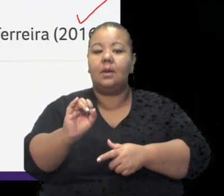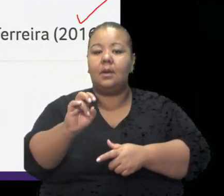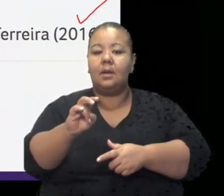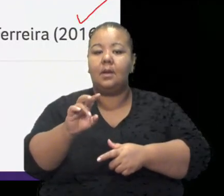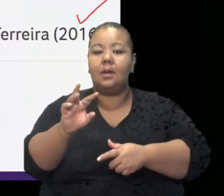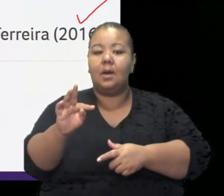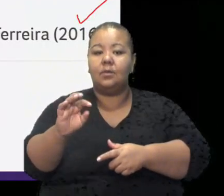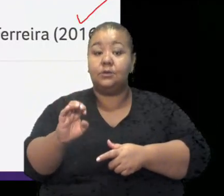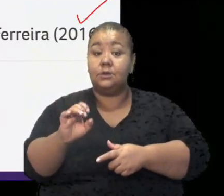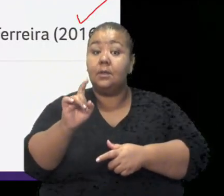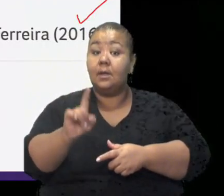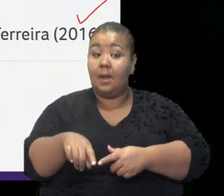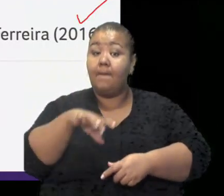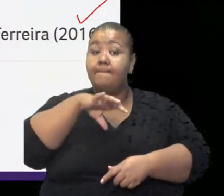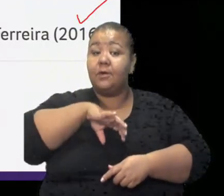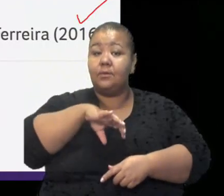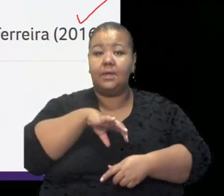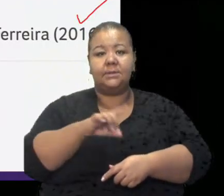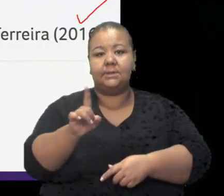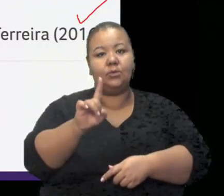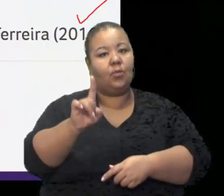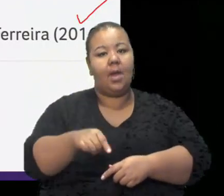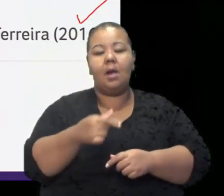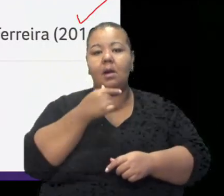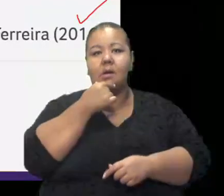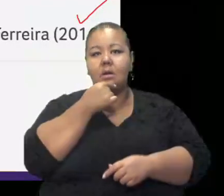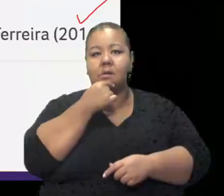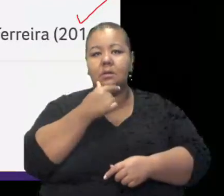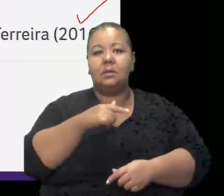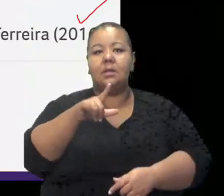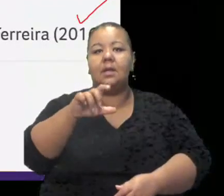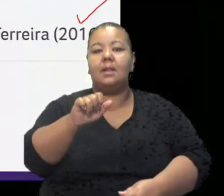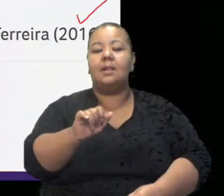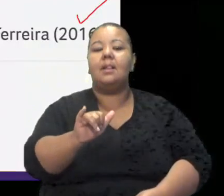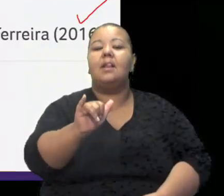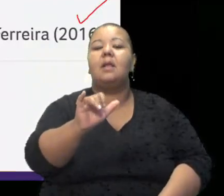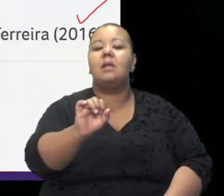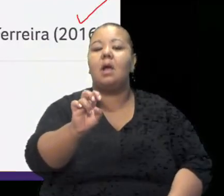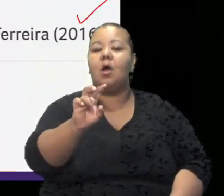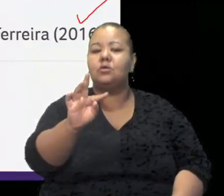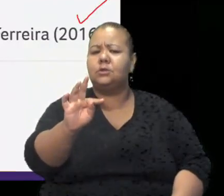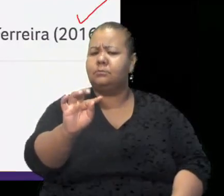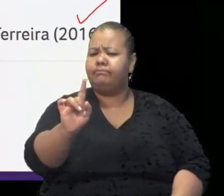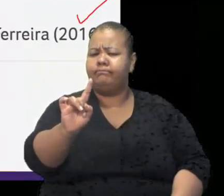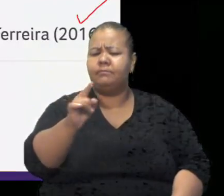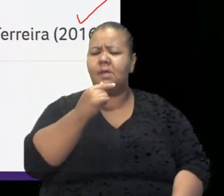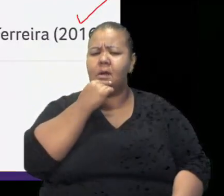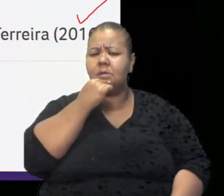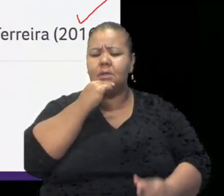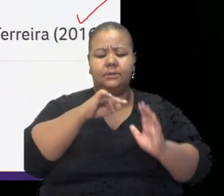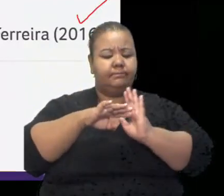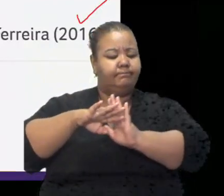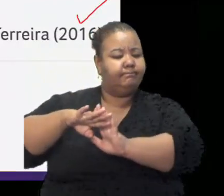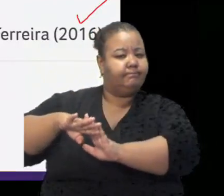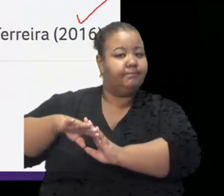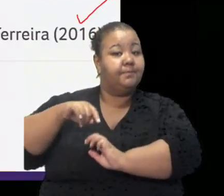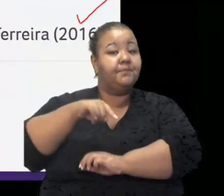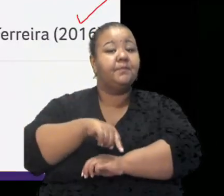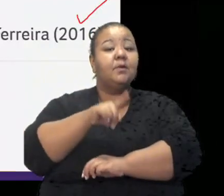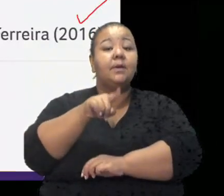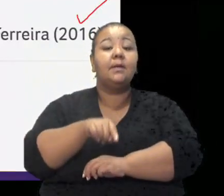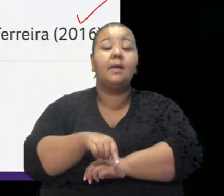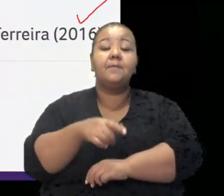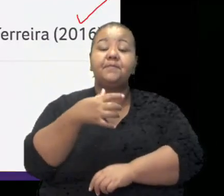português e não a palavra em inglês. Então, o arranjo físico, né, ou layout de uma operação produtiva, nada mais é do